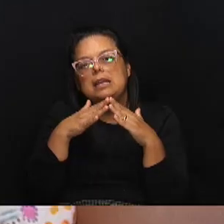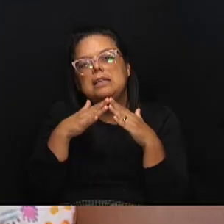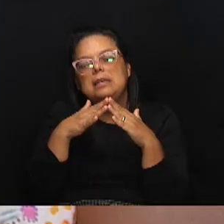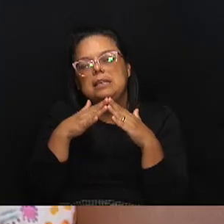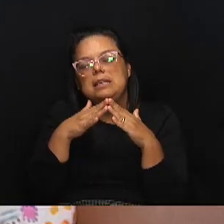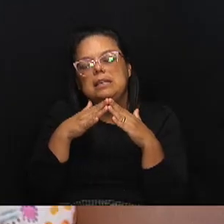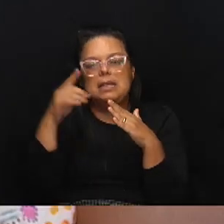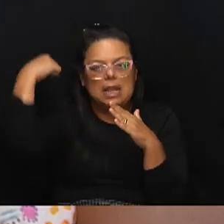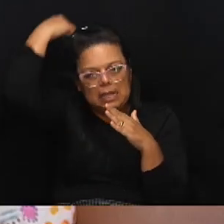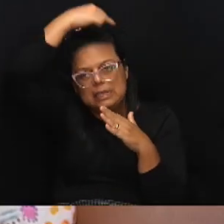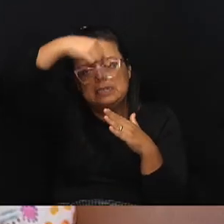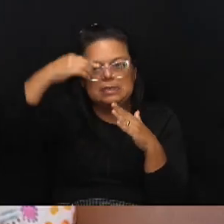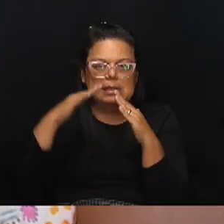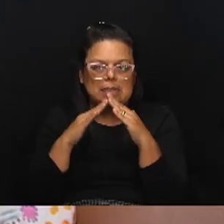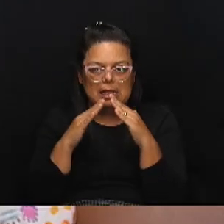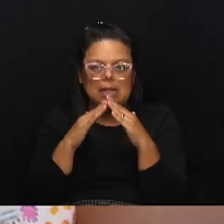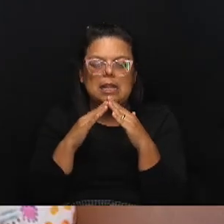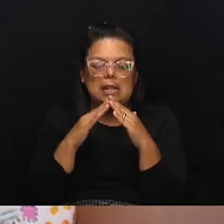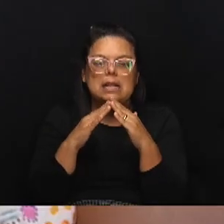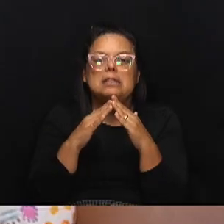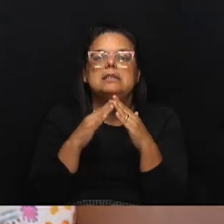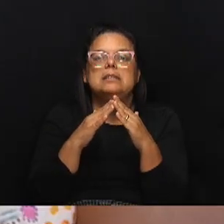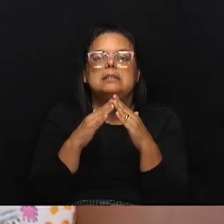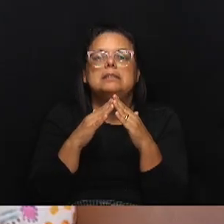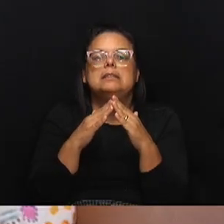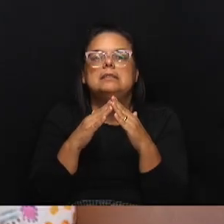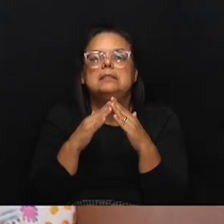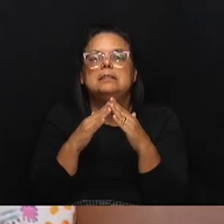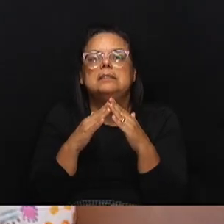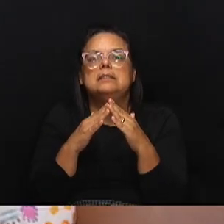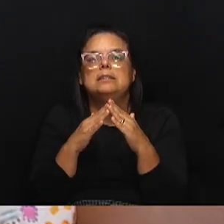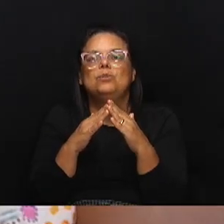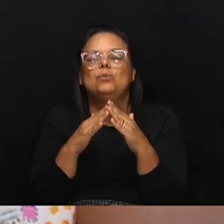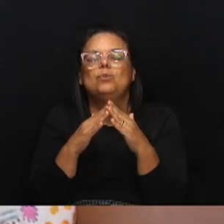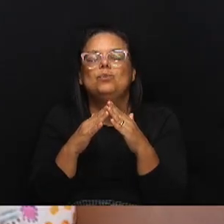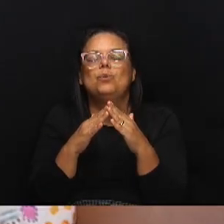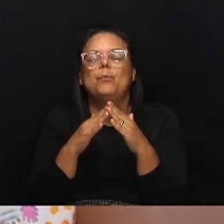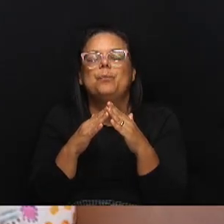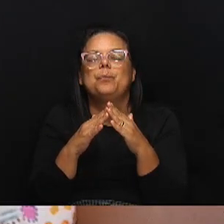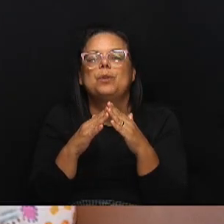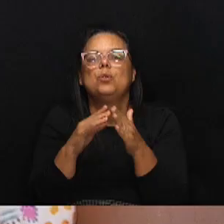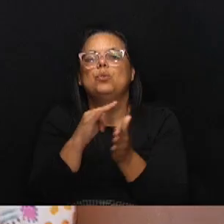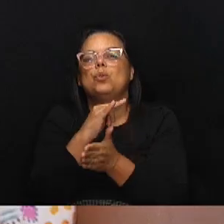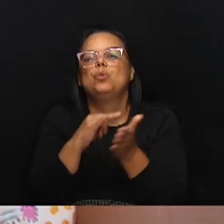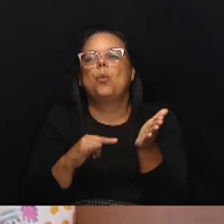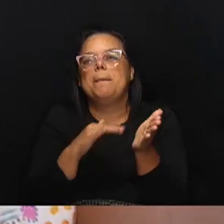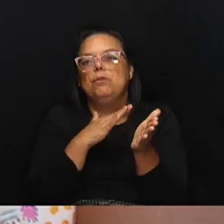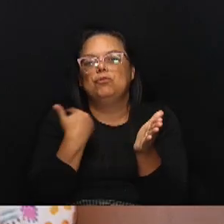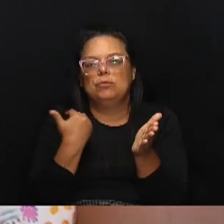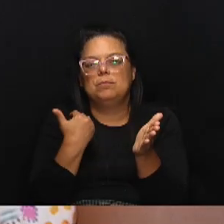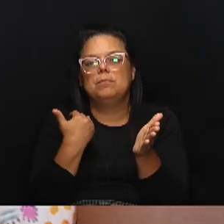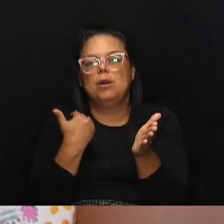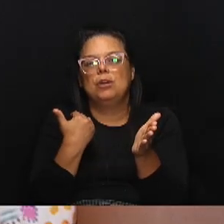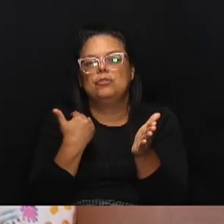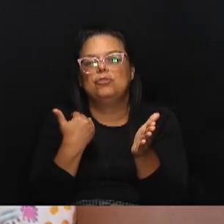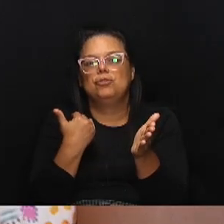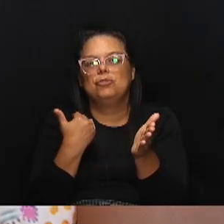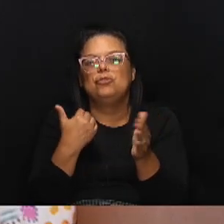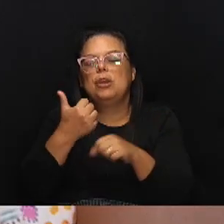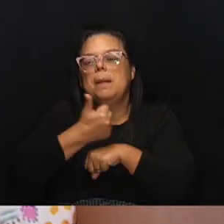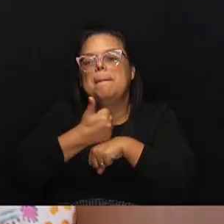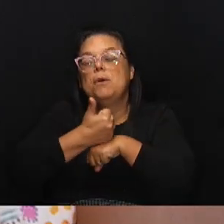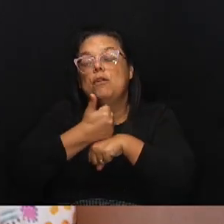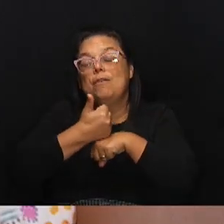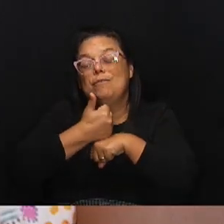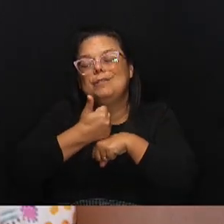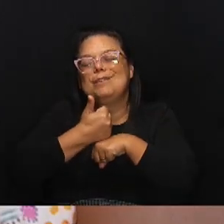Casa, a maternidade hoje, e nos óbitos aparecem as duas filhas do Antônio Cesarino, profissão, né, das